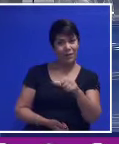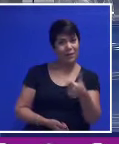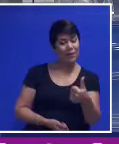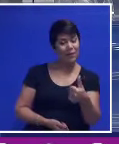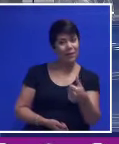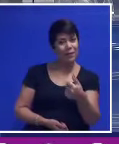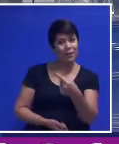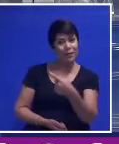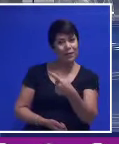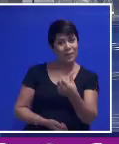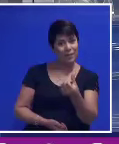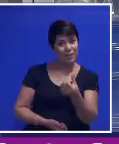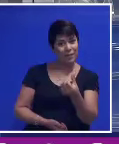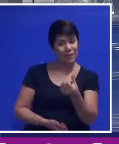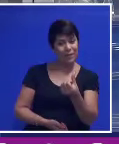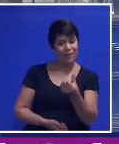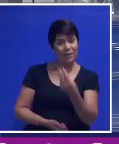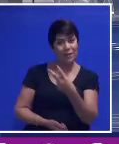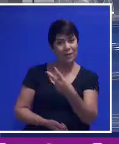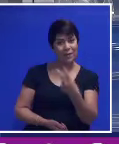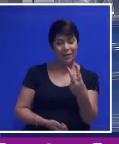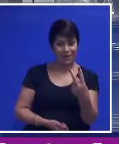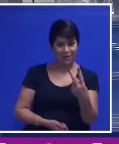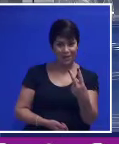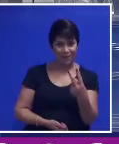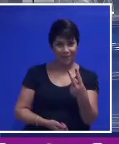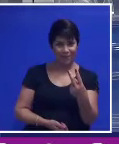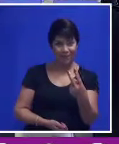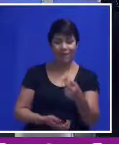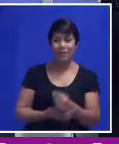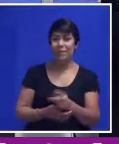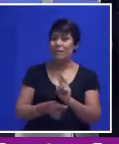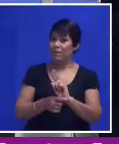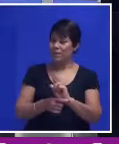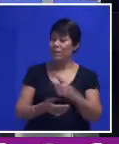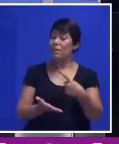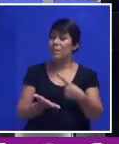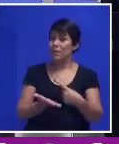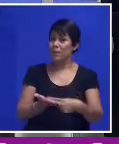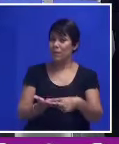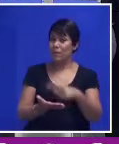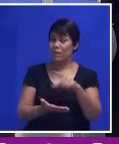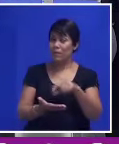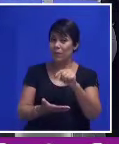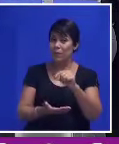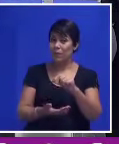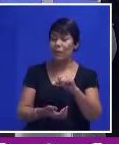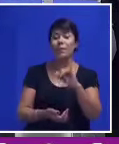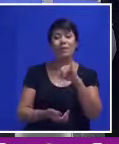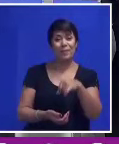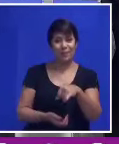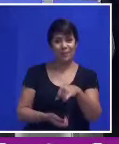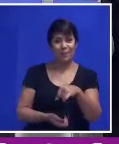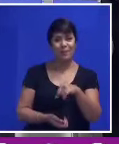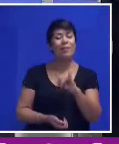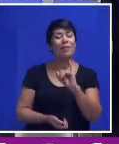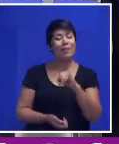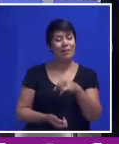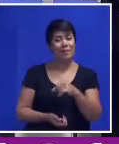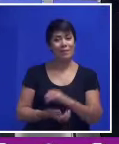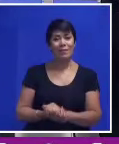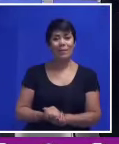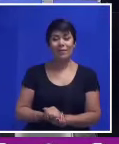11, 16 e 22. Os auditores confirmam as bolas sorteadas? Sim, confirmo.